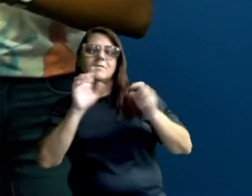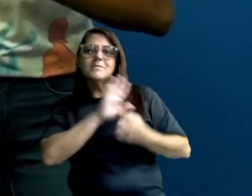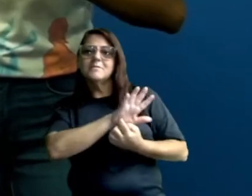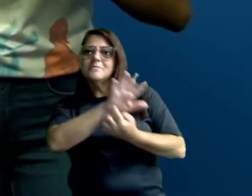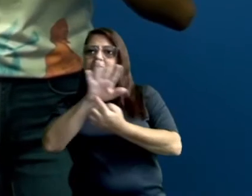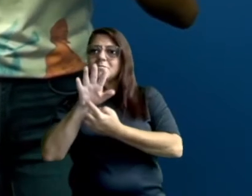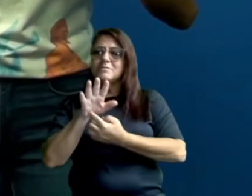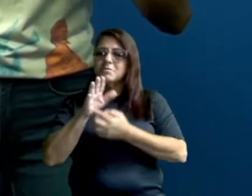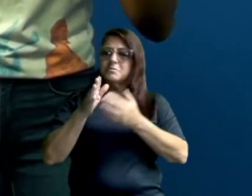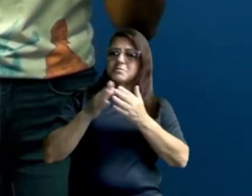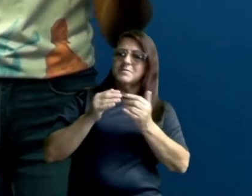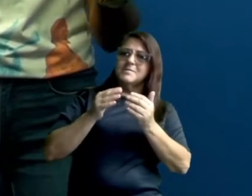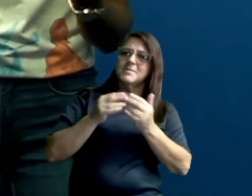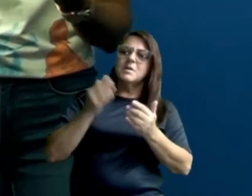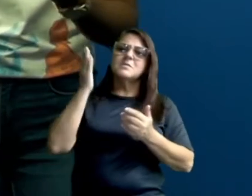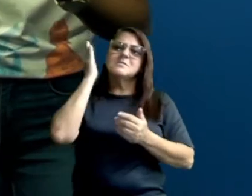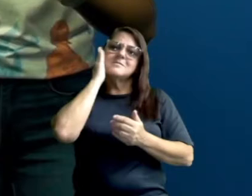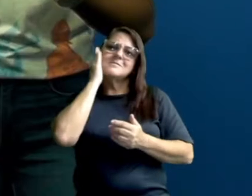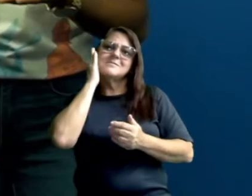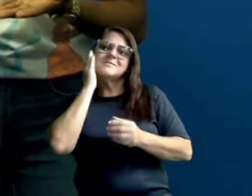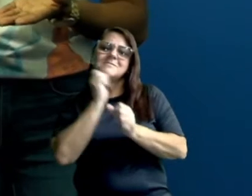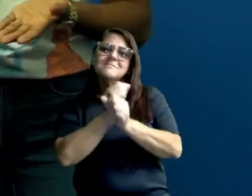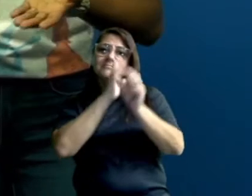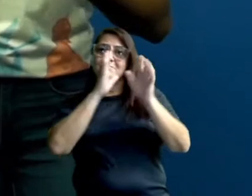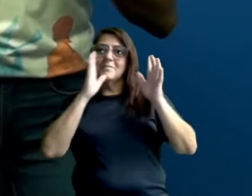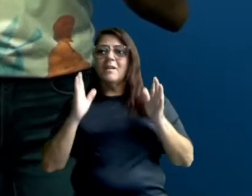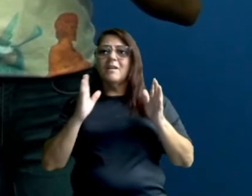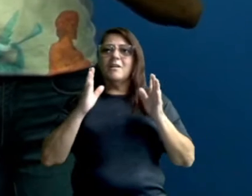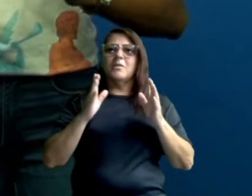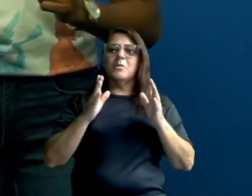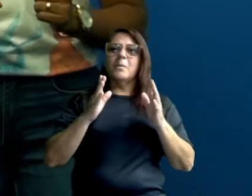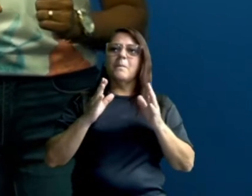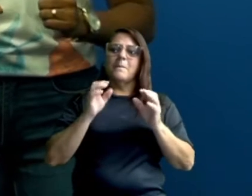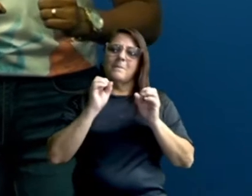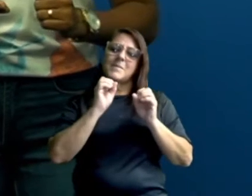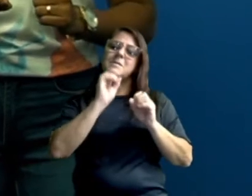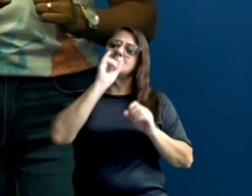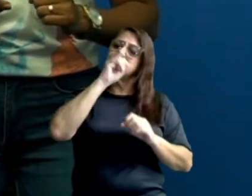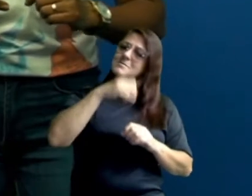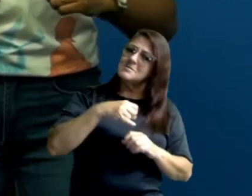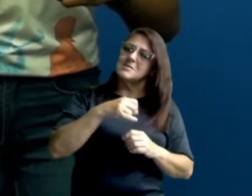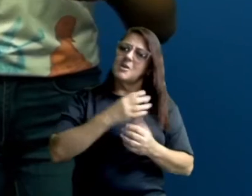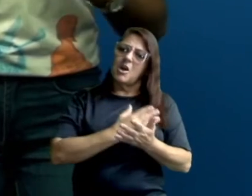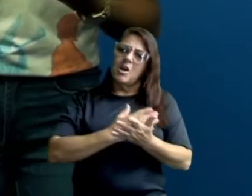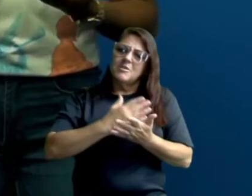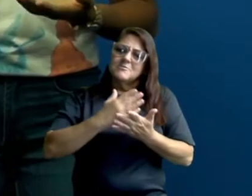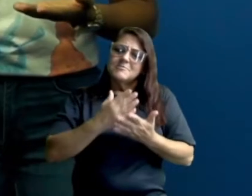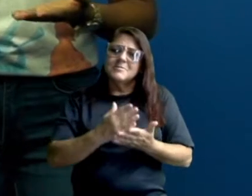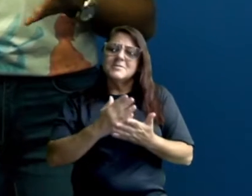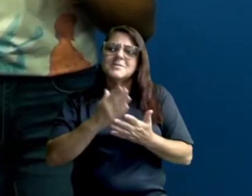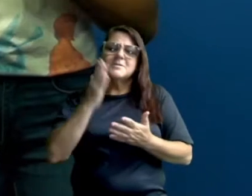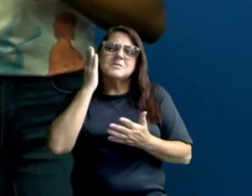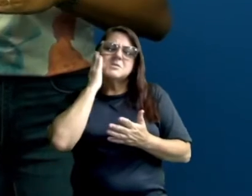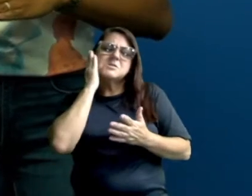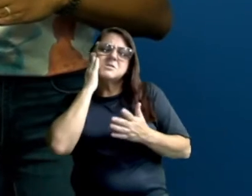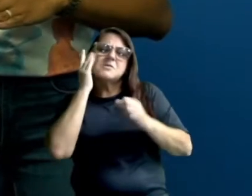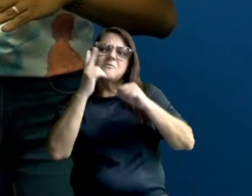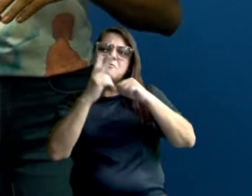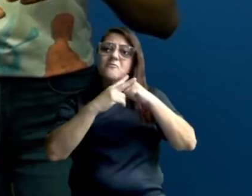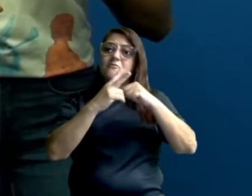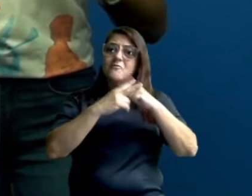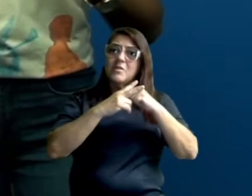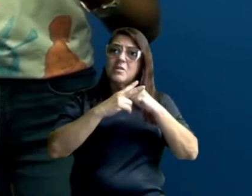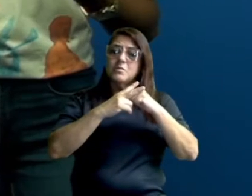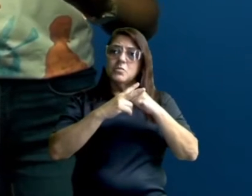passando. Então, a gente precisa entender o que é que a frase diz para aí sim a gente saber se aquele verbo ali que está